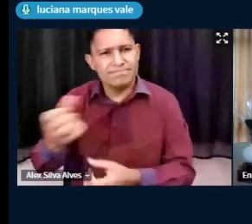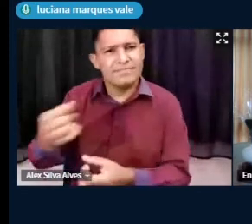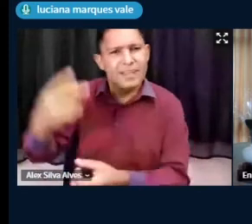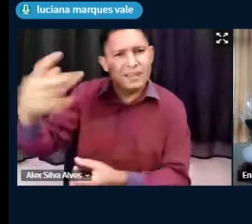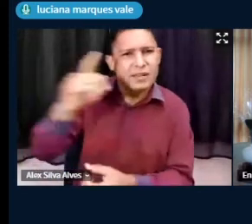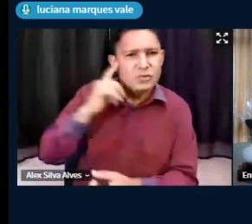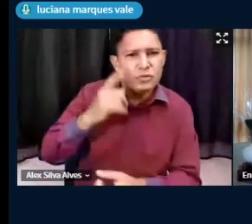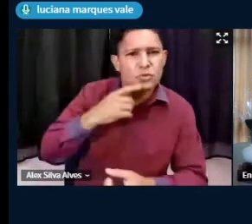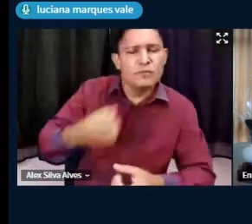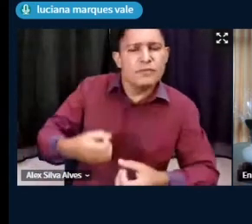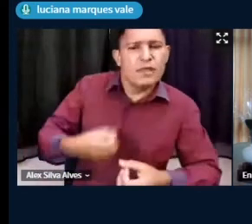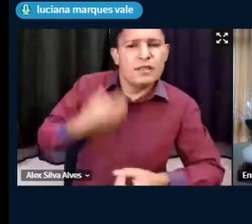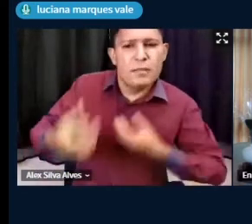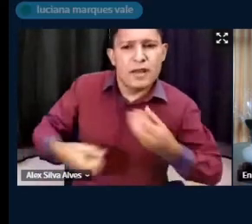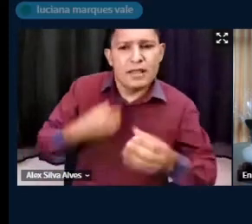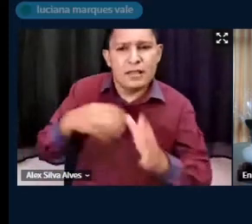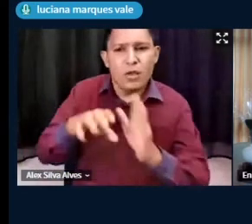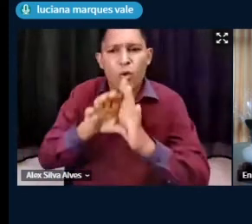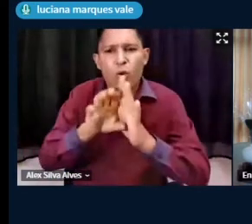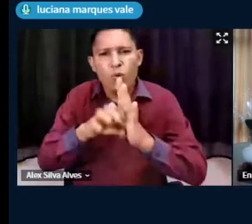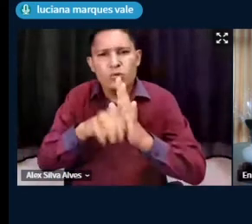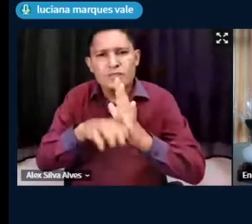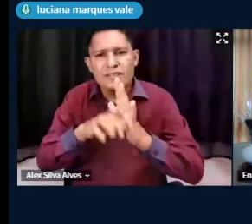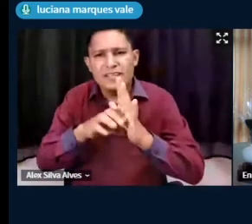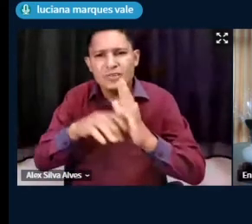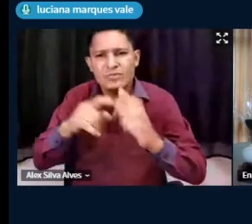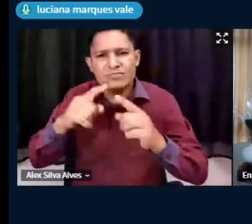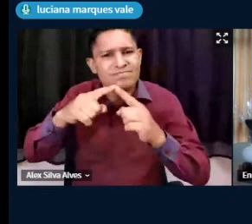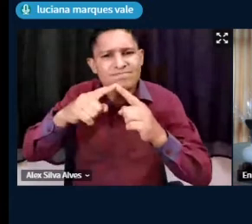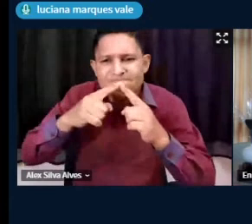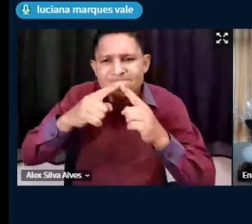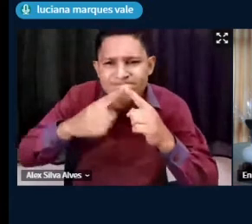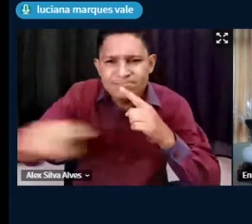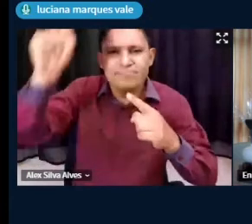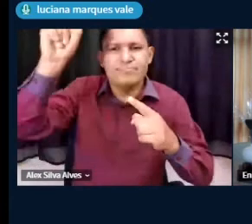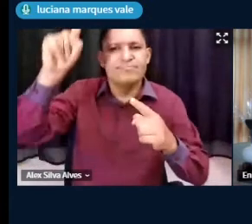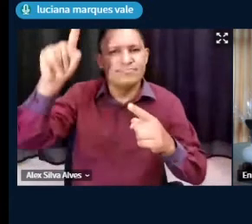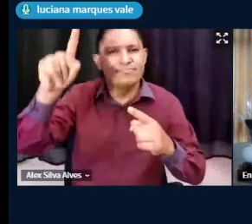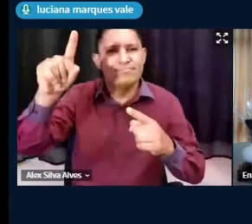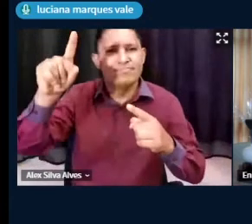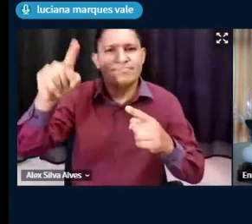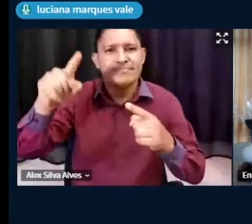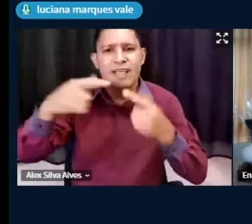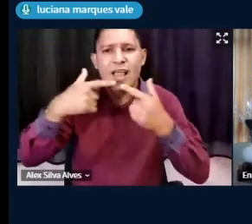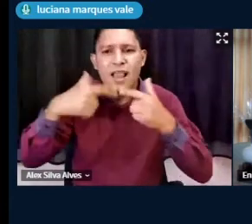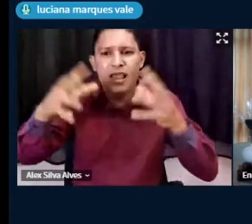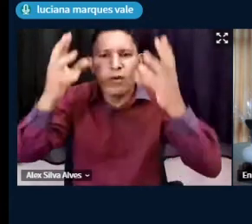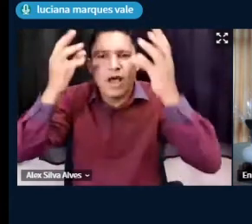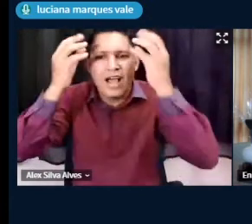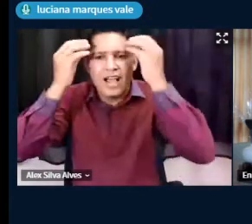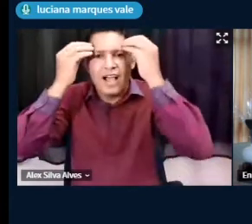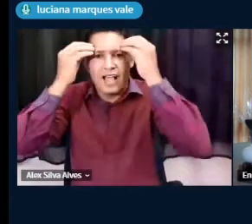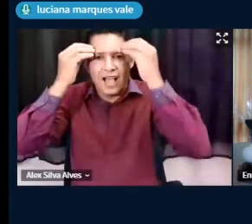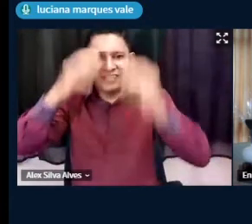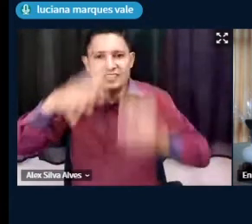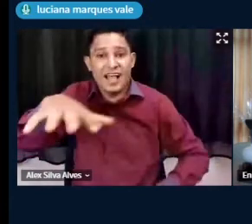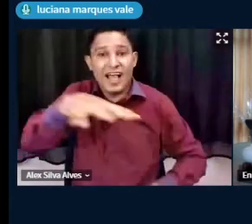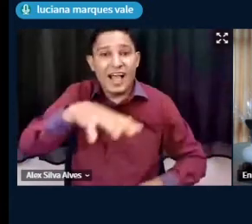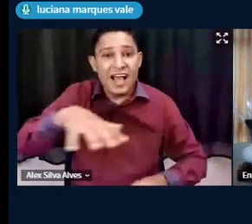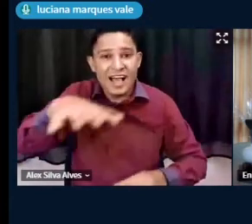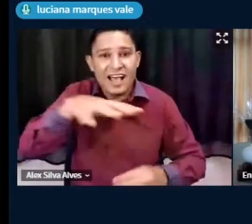já utilizados, que são expressados na área de informática, eles não correspondem